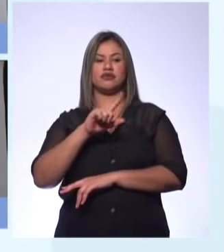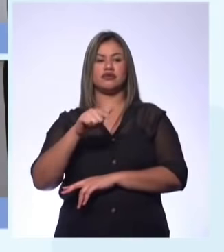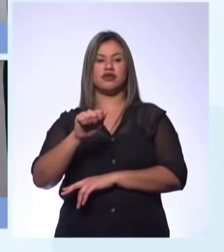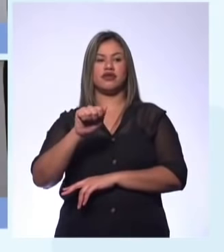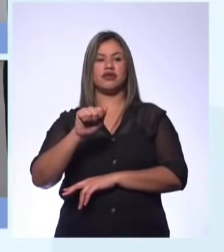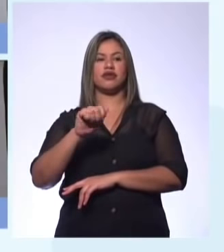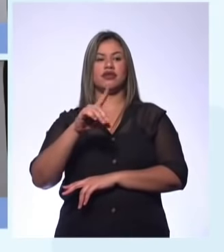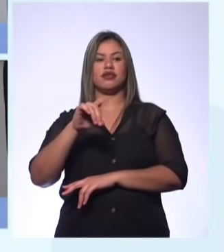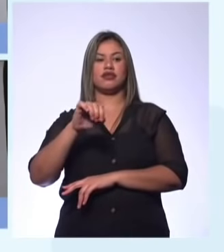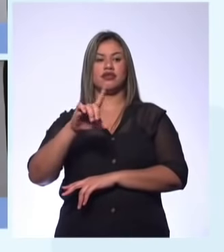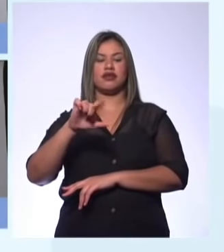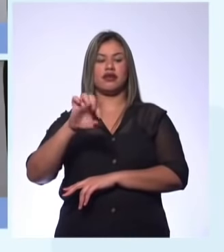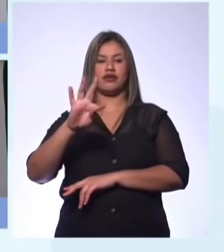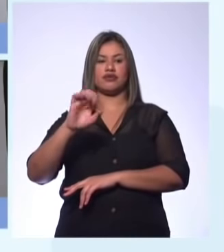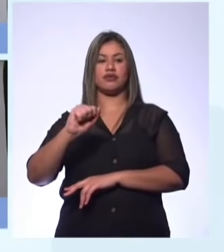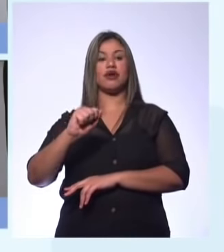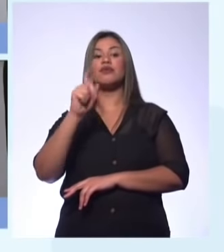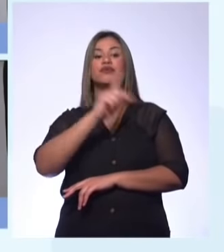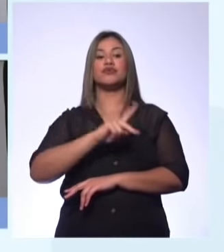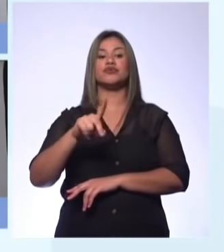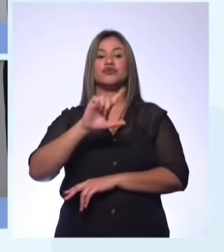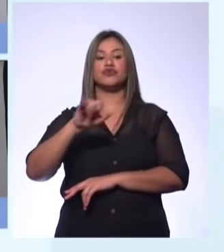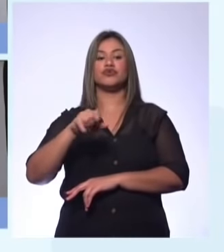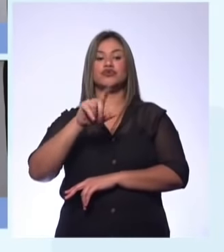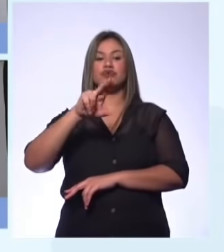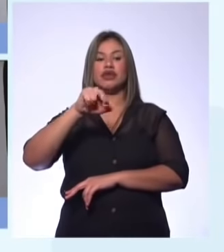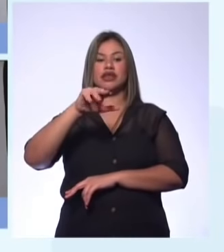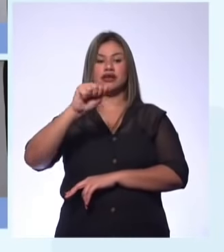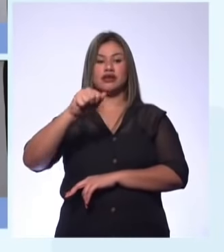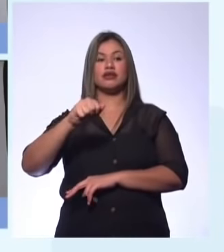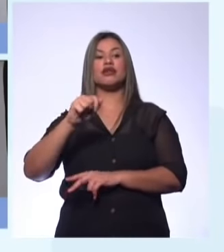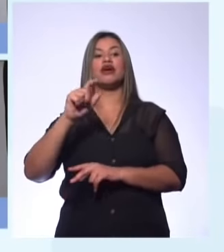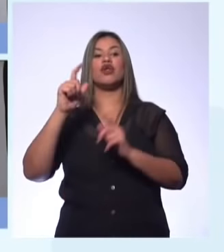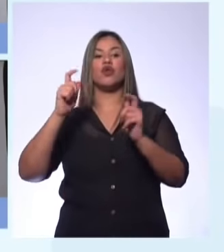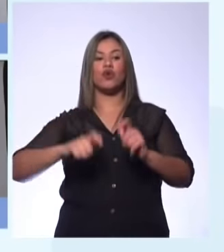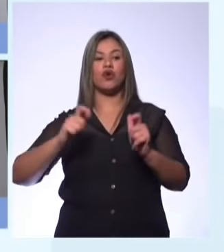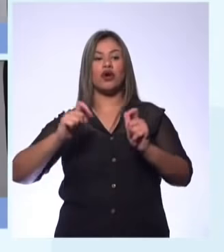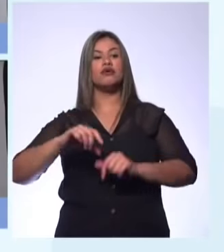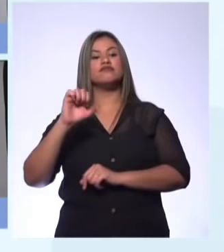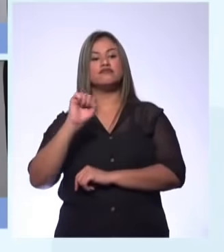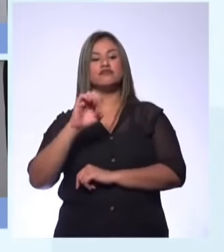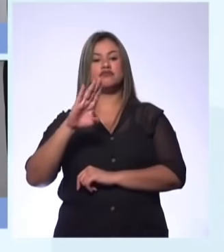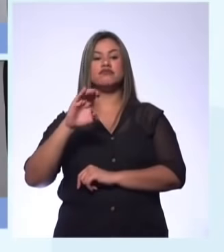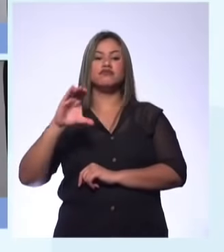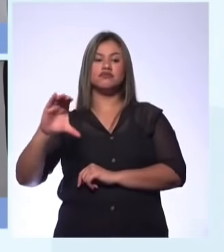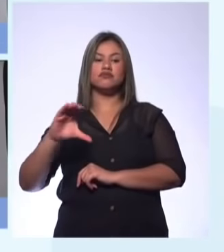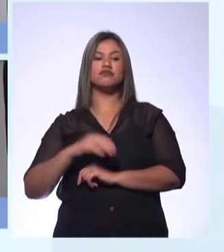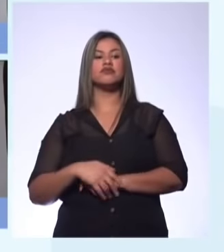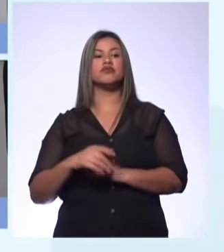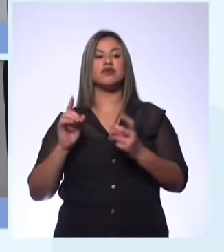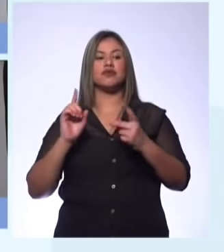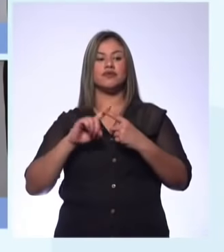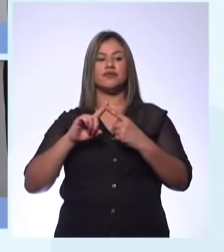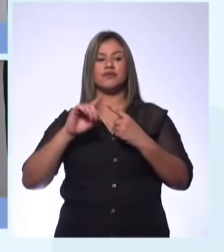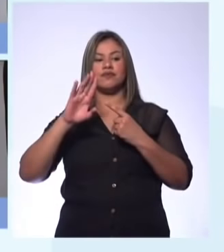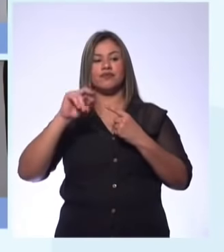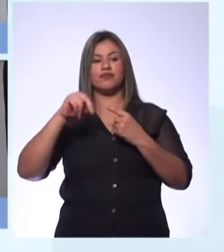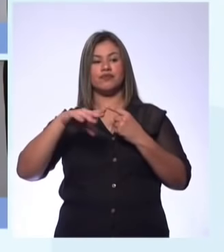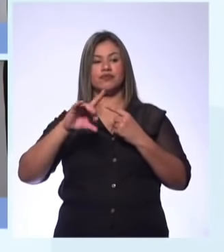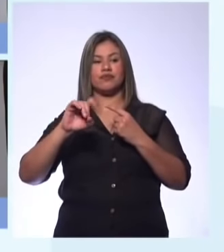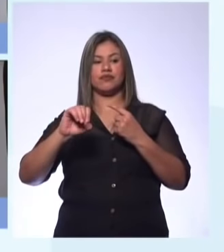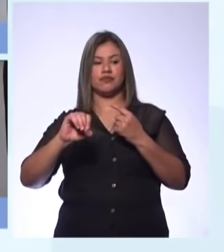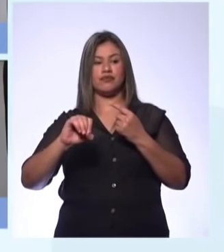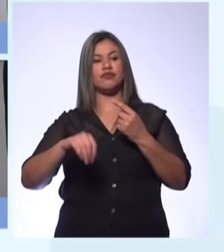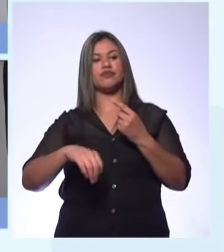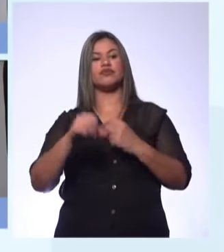a professora Juliana, essa escola é de São Bernardo do Campo. Então, temos aí, ó, trabalho do Brendo Ribeiro e Silva,